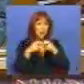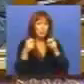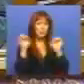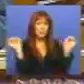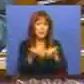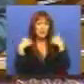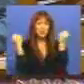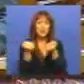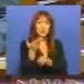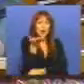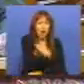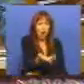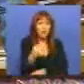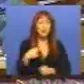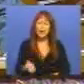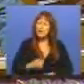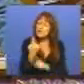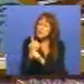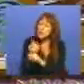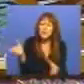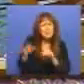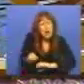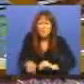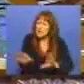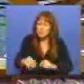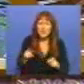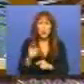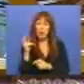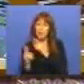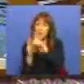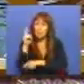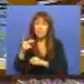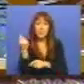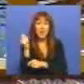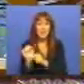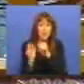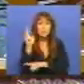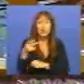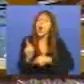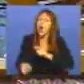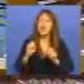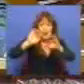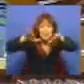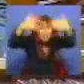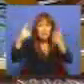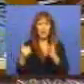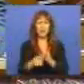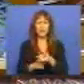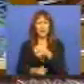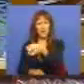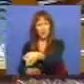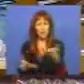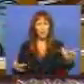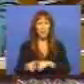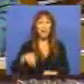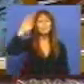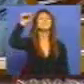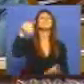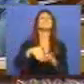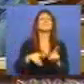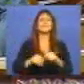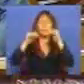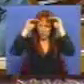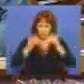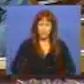social. Os bens que mais veem o seu preço aumentar são precisamente os de primeira necessidade. Resultado,